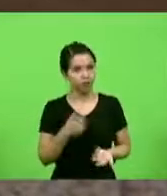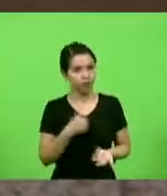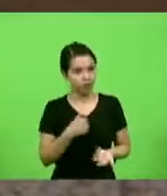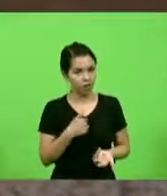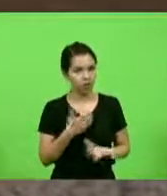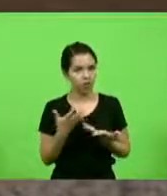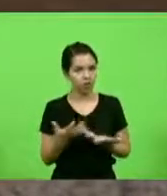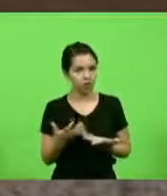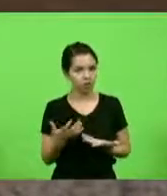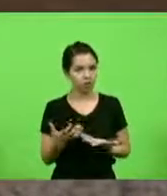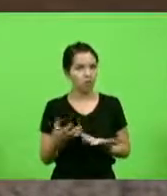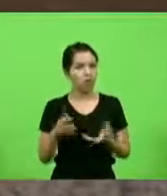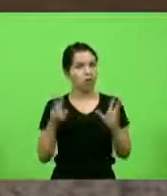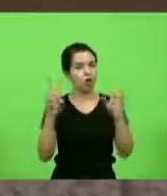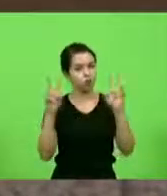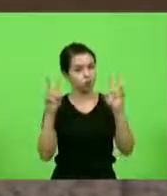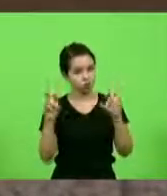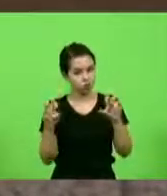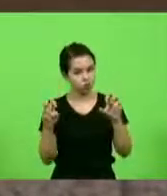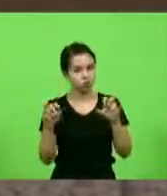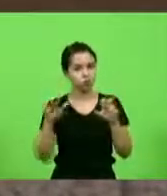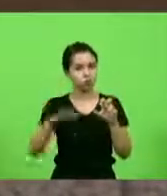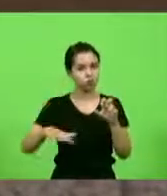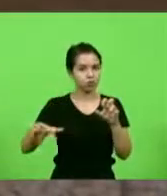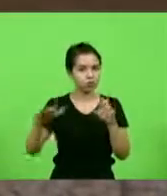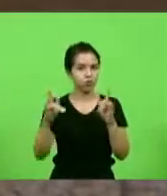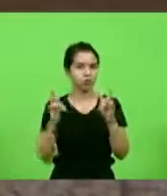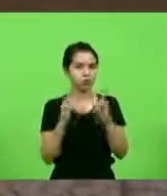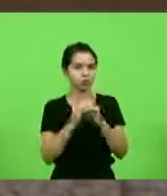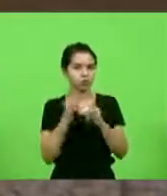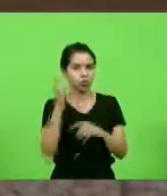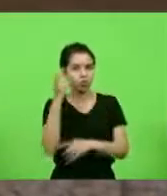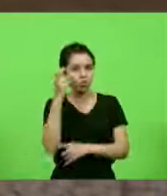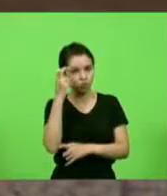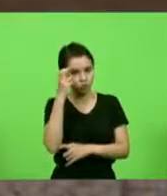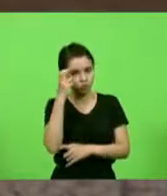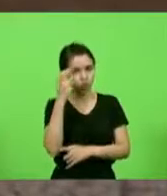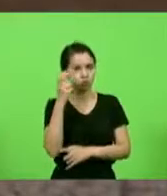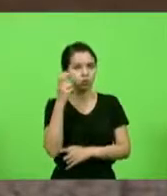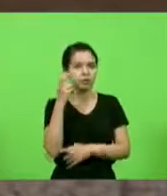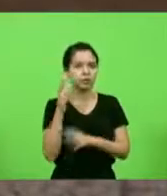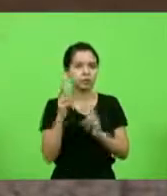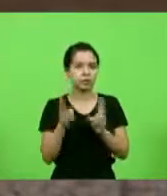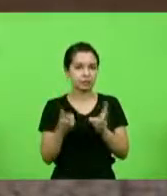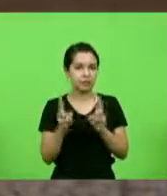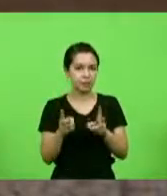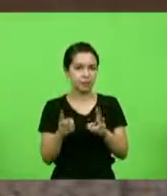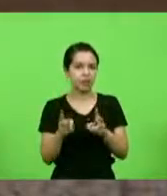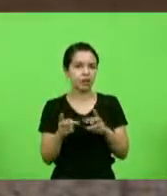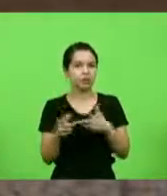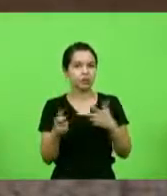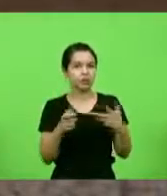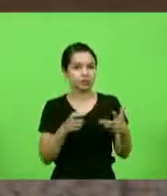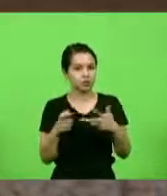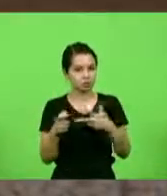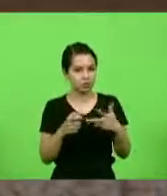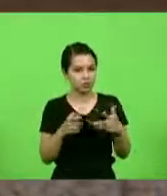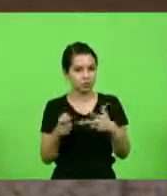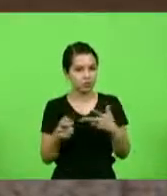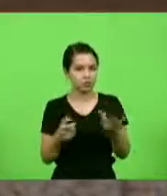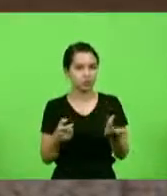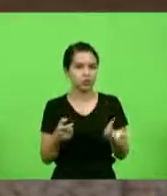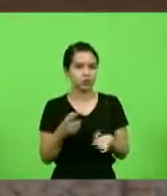com a Fundação de Cultura, prefiro deixar sempre que o Poder Executivo, mal ou bem, e nós estamos aqui